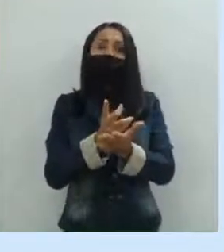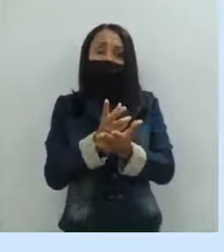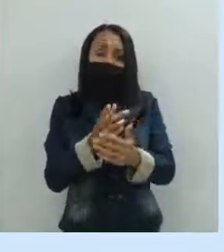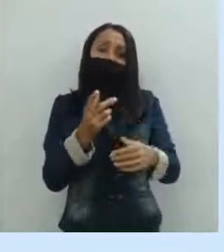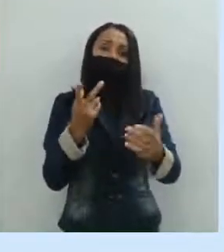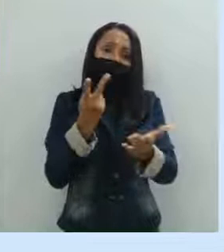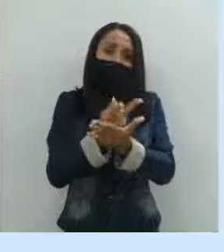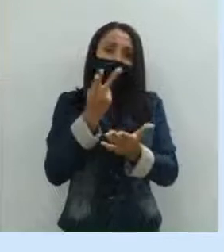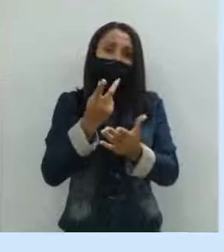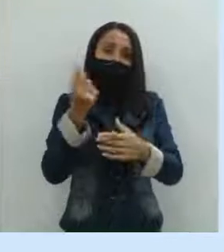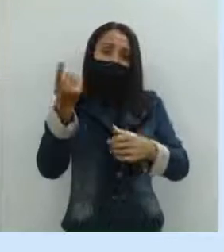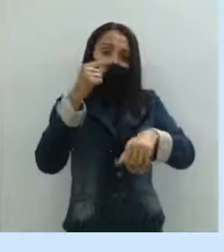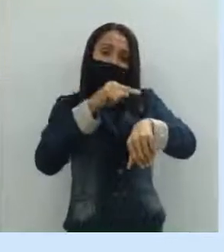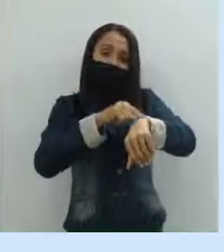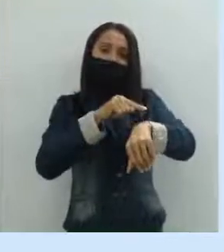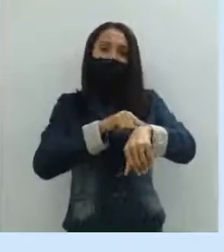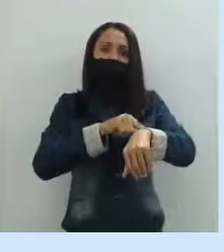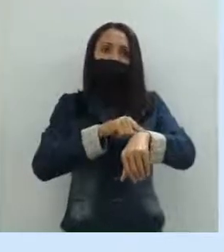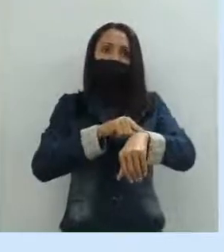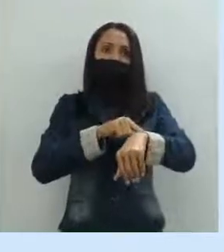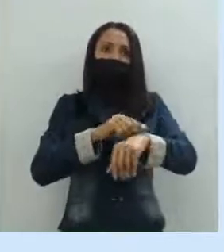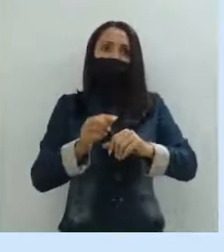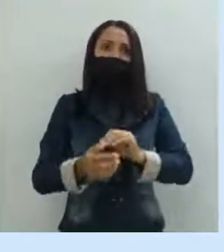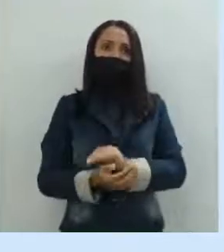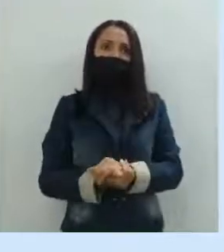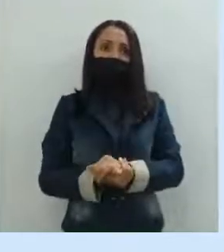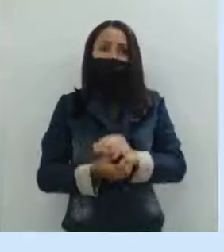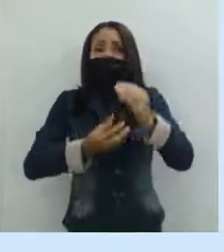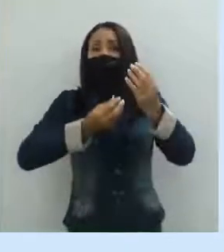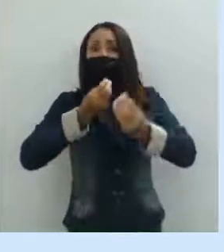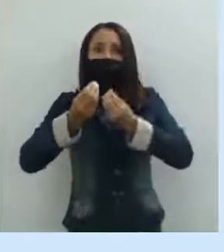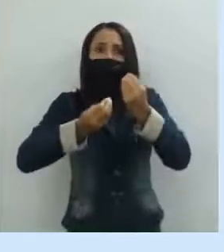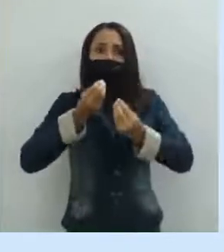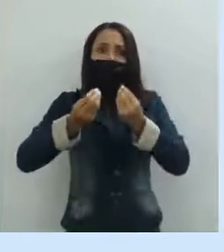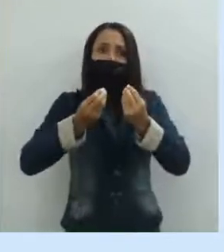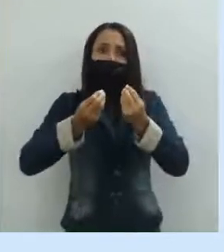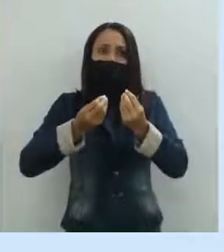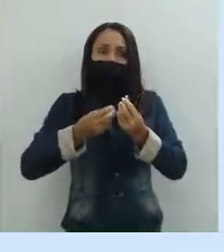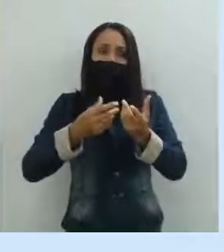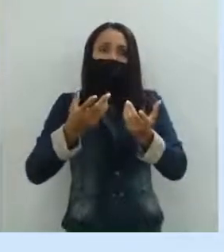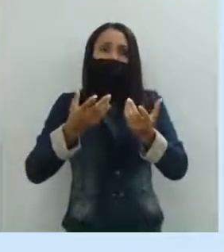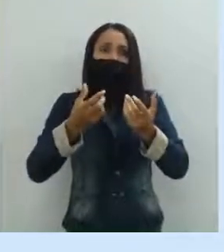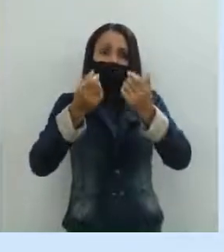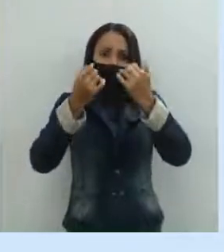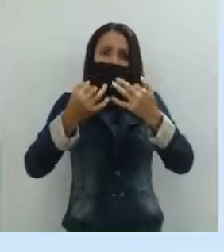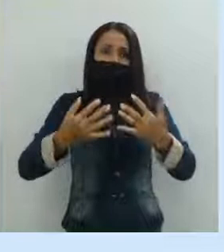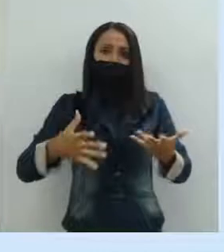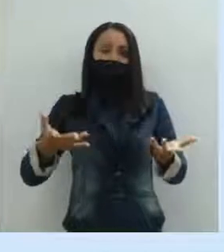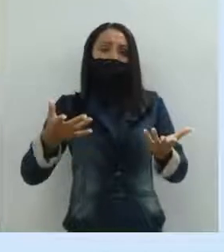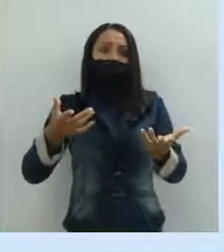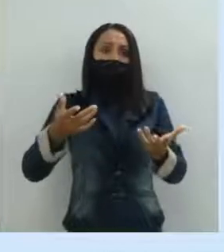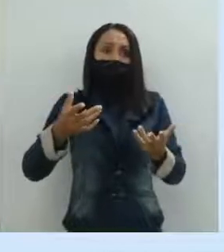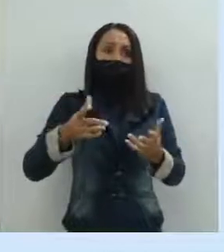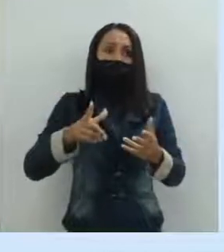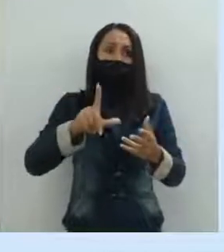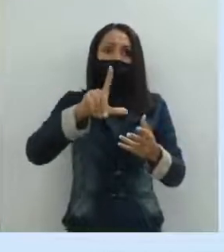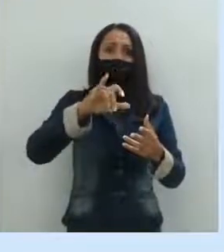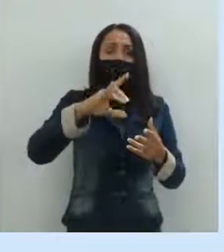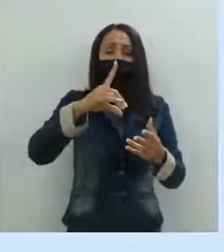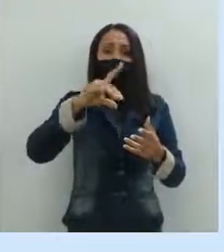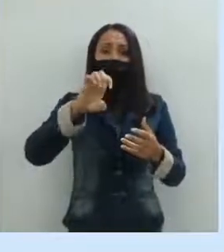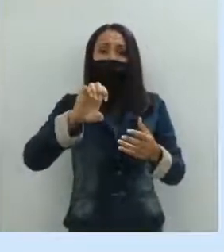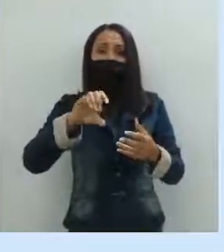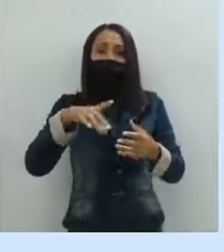ocorre em um tempo, cronologicamente. Como? Em linhas gerais, o líder, o jornalista, mostra